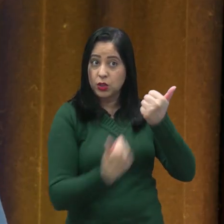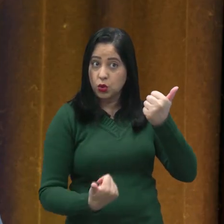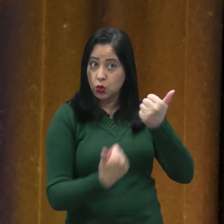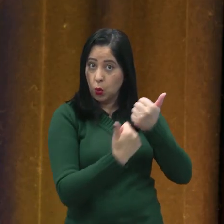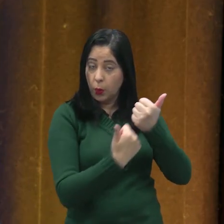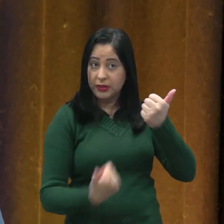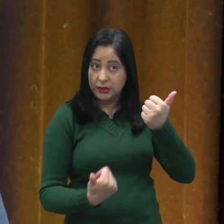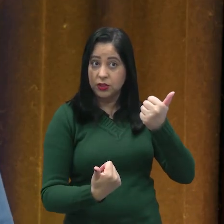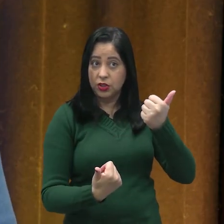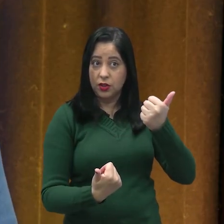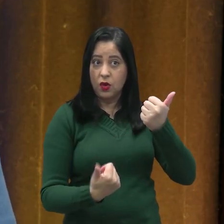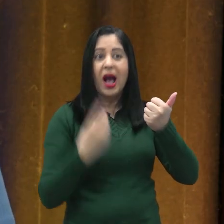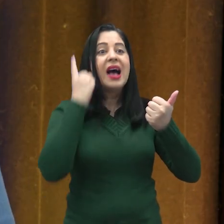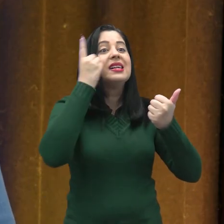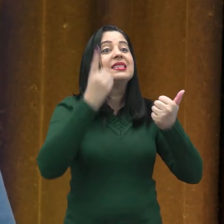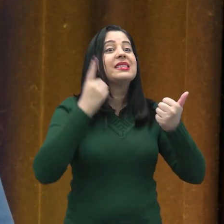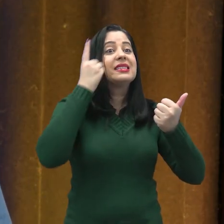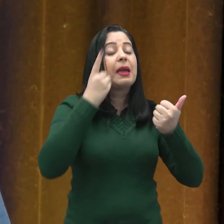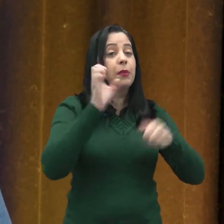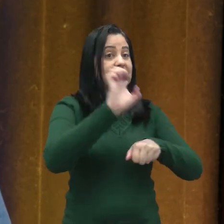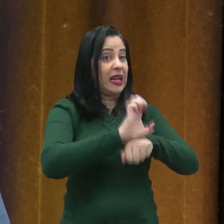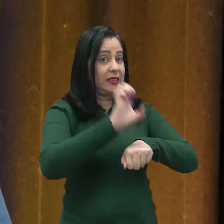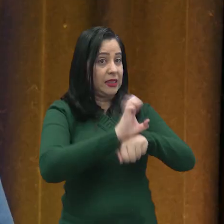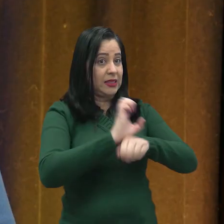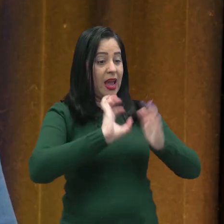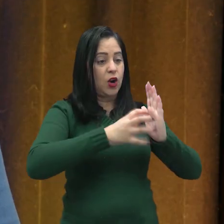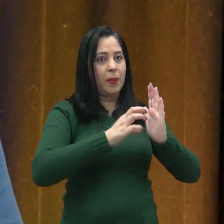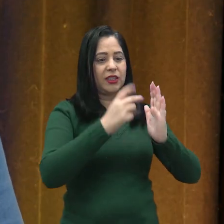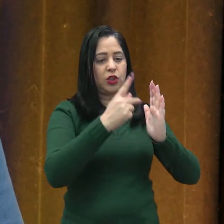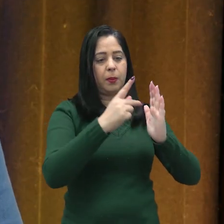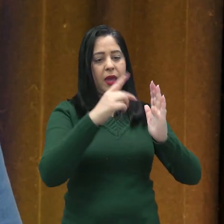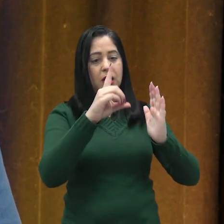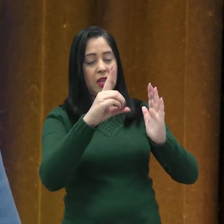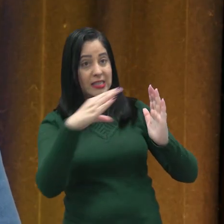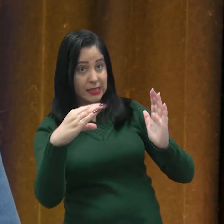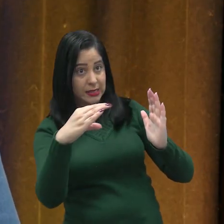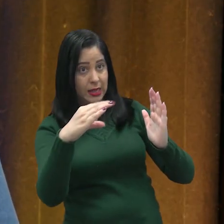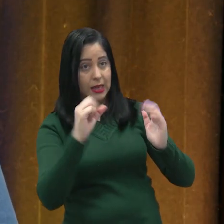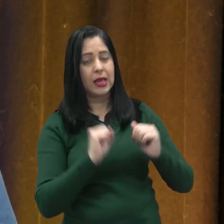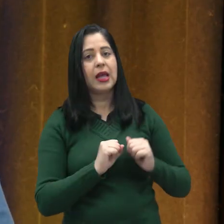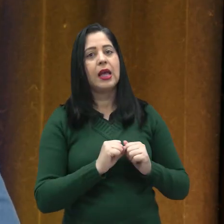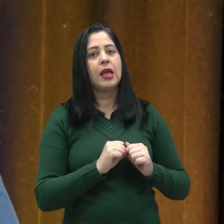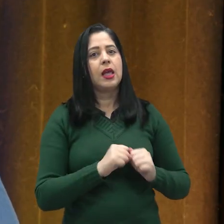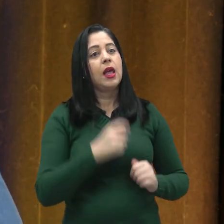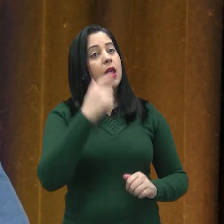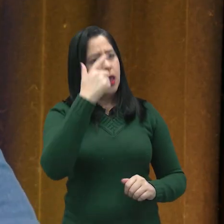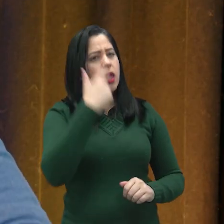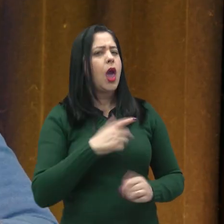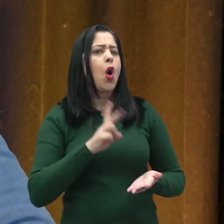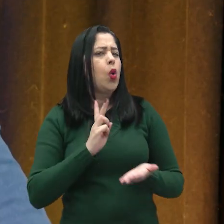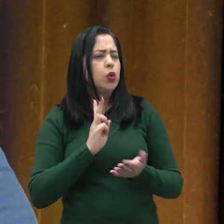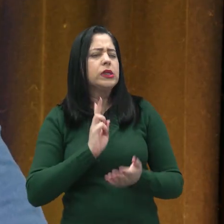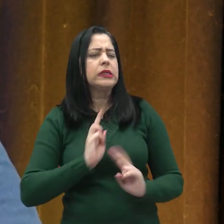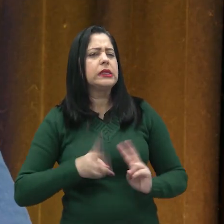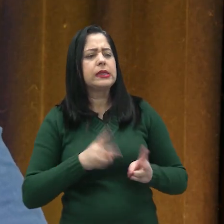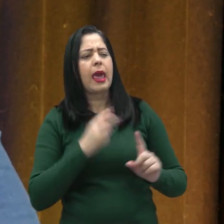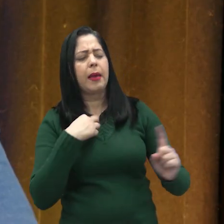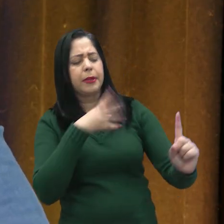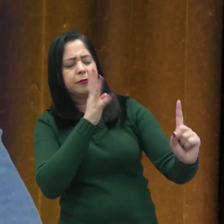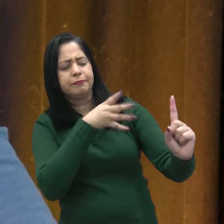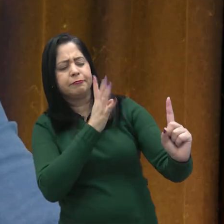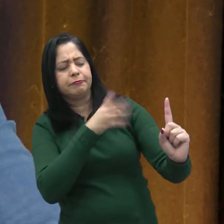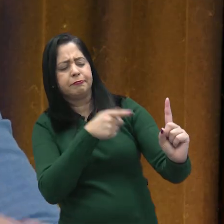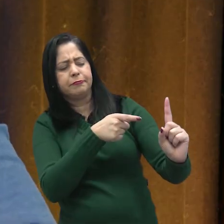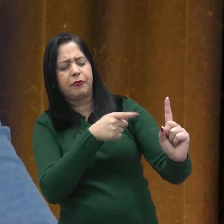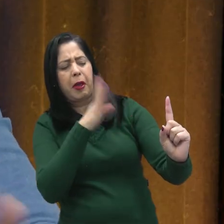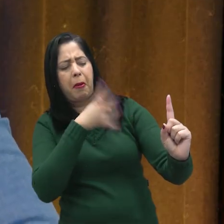na Constituinte 86, né? Na época era o PDC, Partido Democrata Cristão, e eu desde a infância eu tenho visto meu